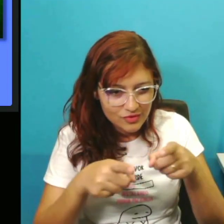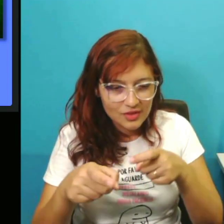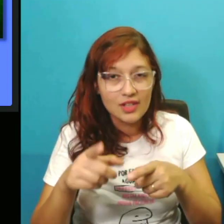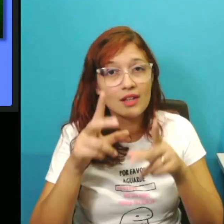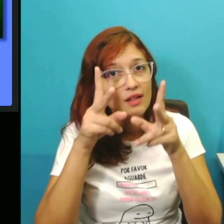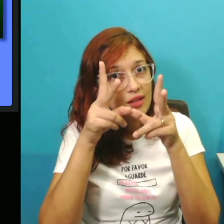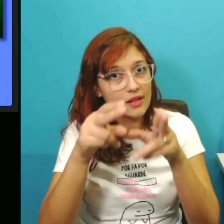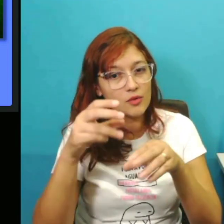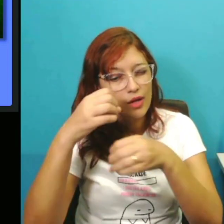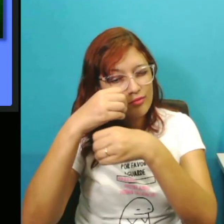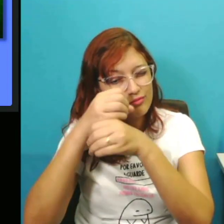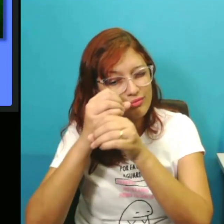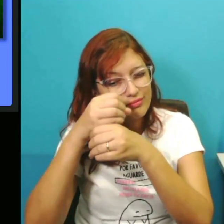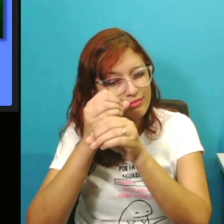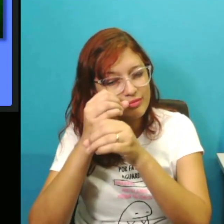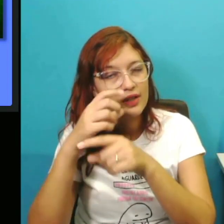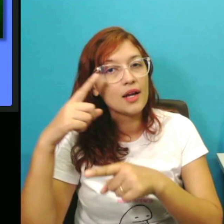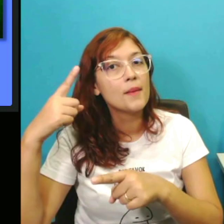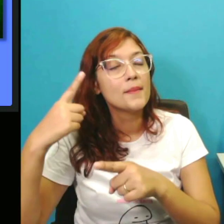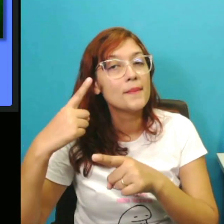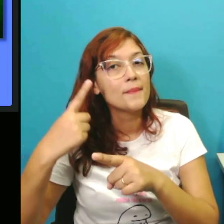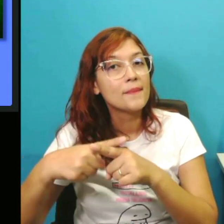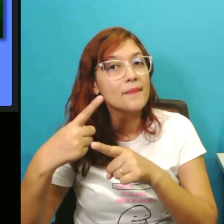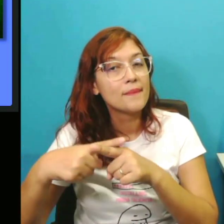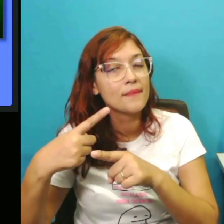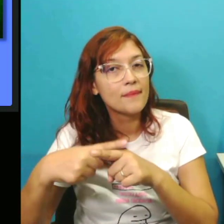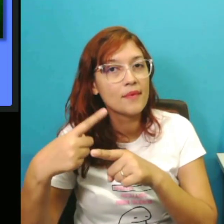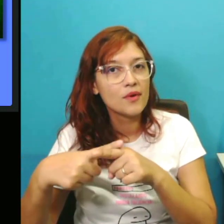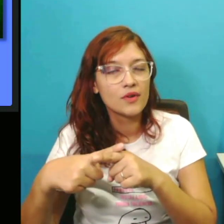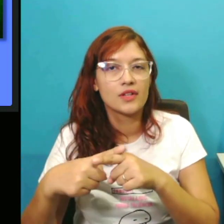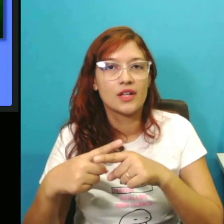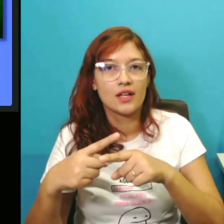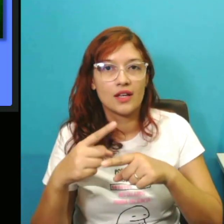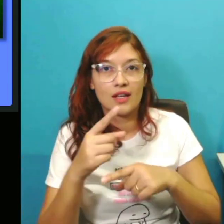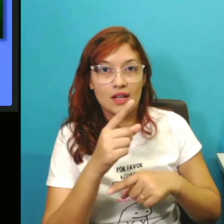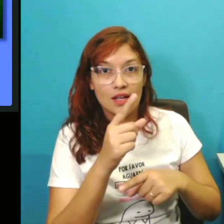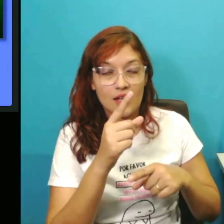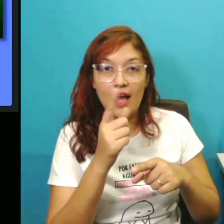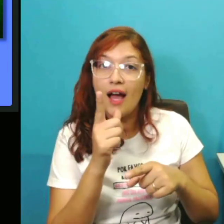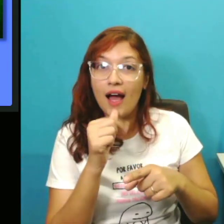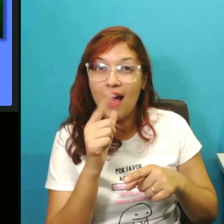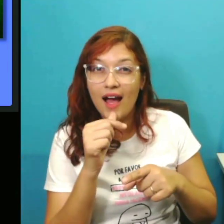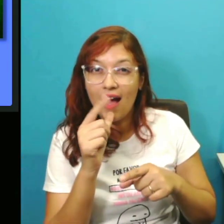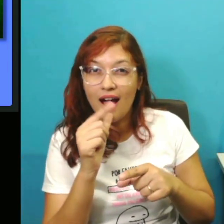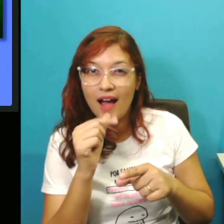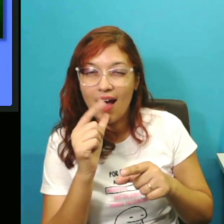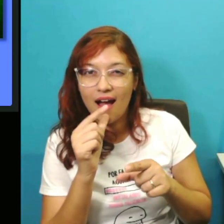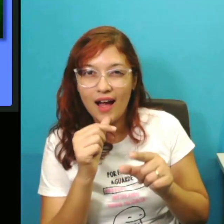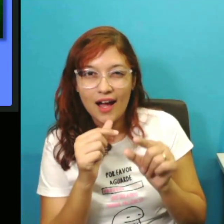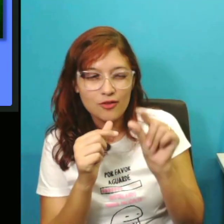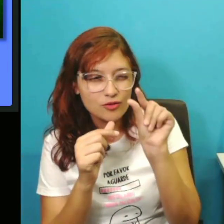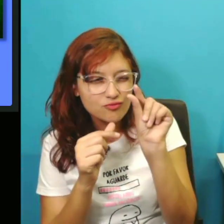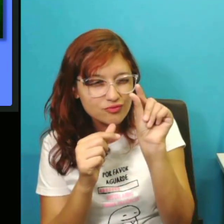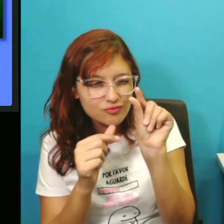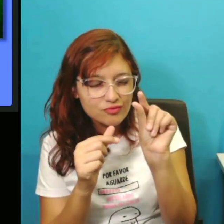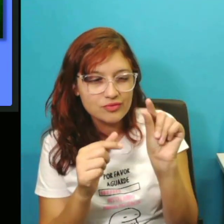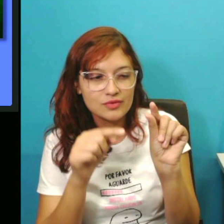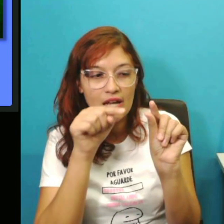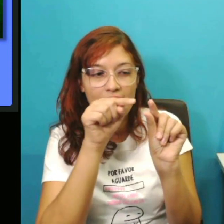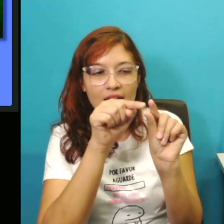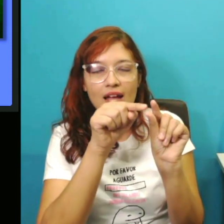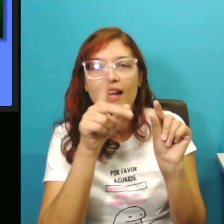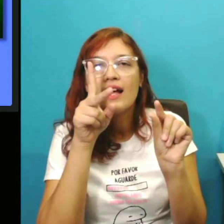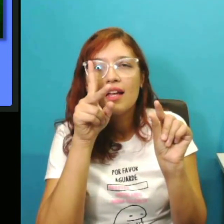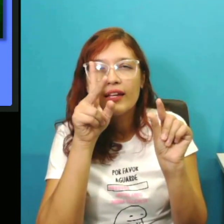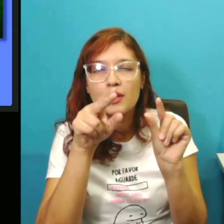Dá para ver o movimento deles. Como se estivesse vendo um microscópio. Porque aquela